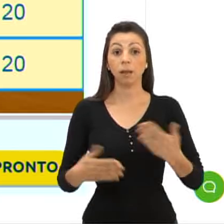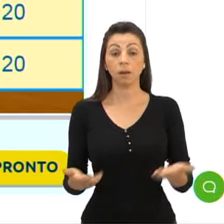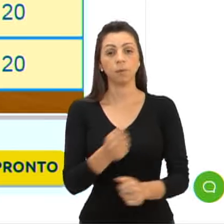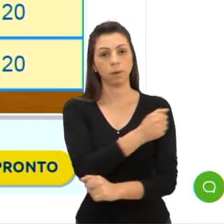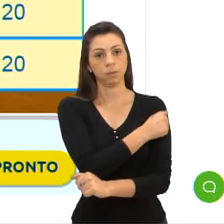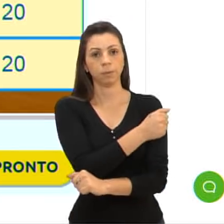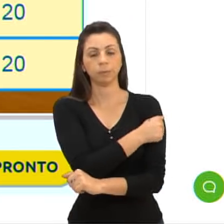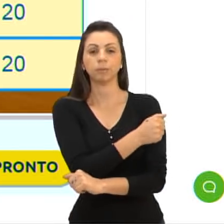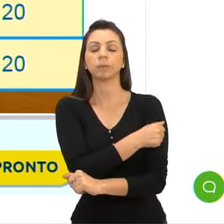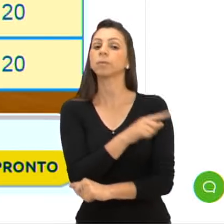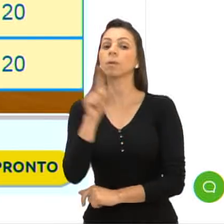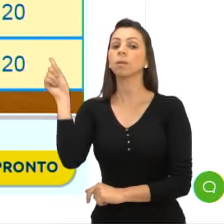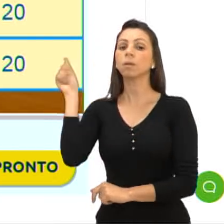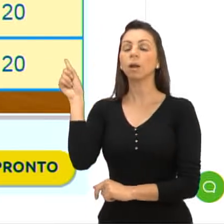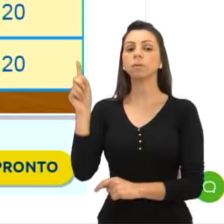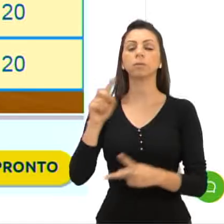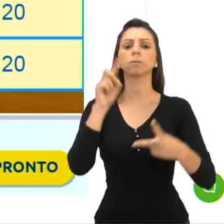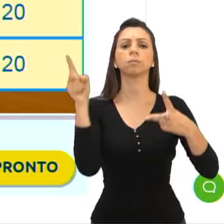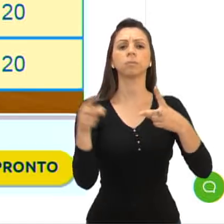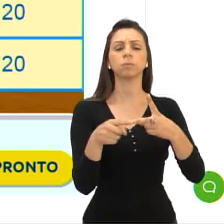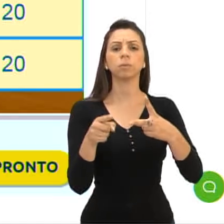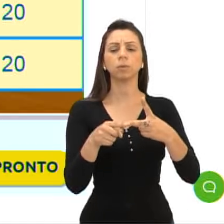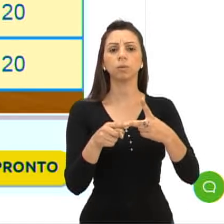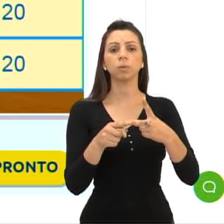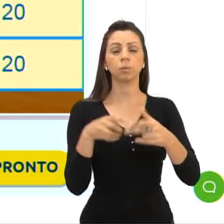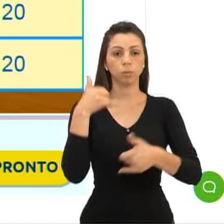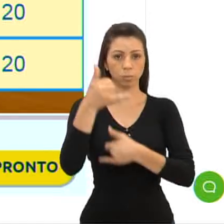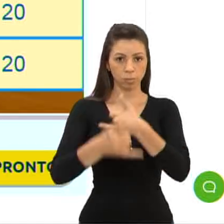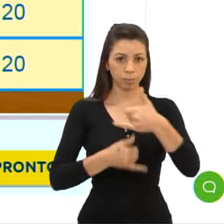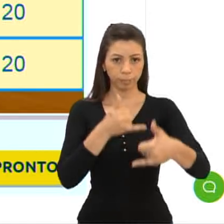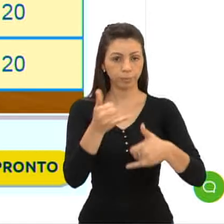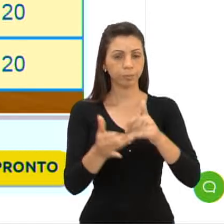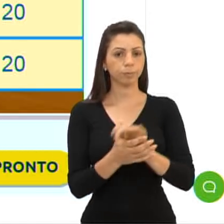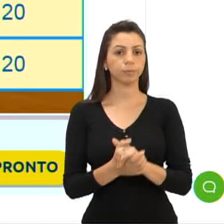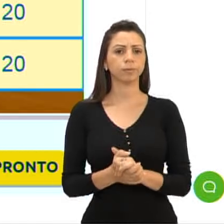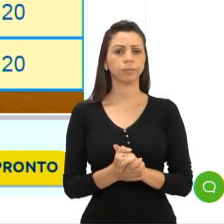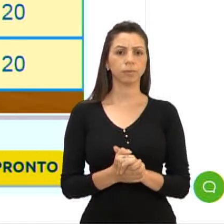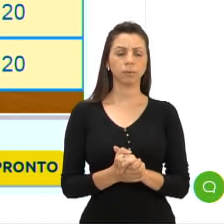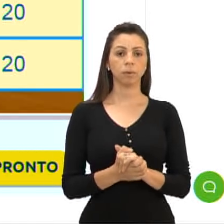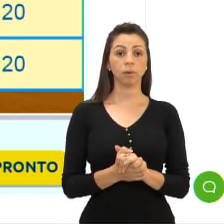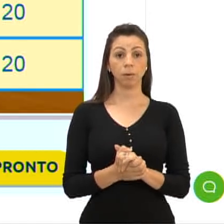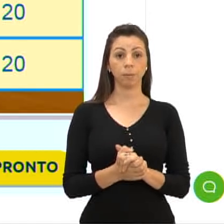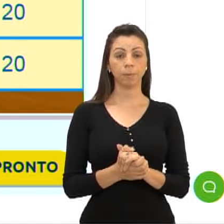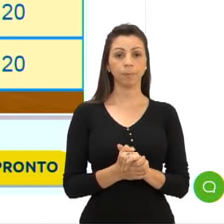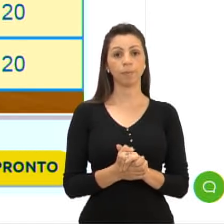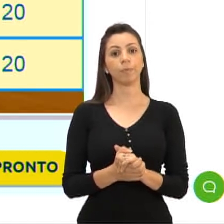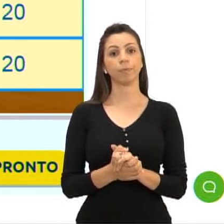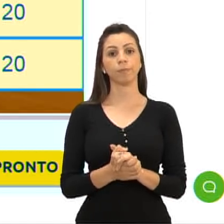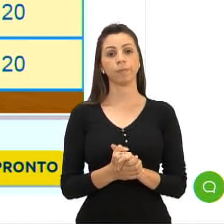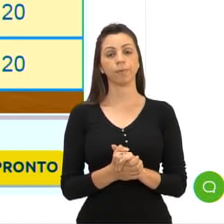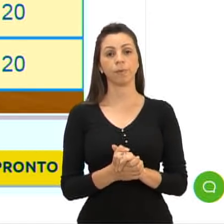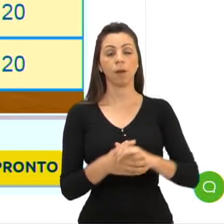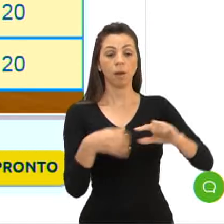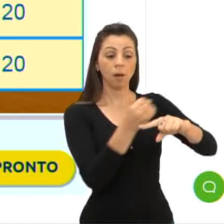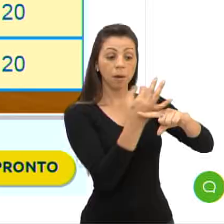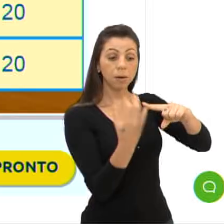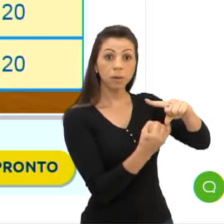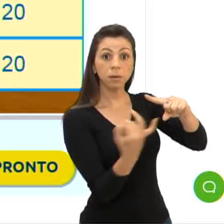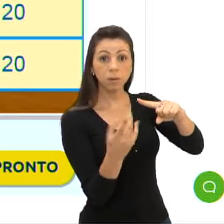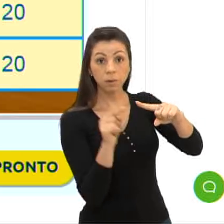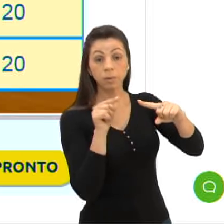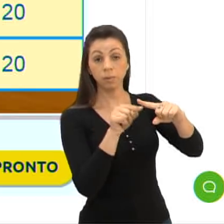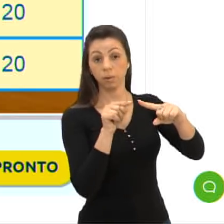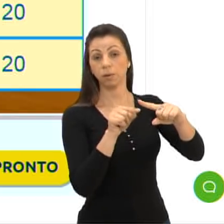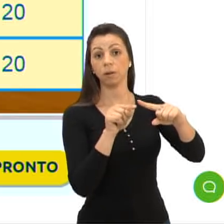Então, alunos, nesta segunda etapa do jogo, veja que a razão abordada nessa parte,